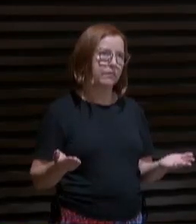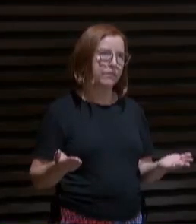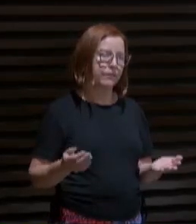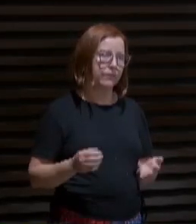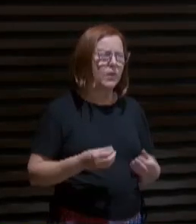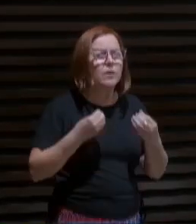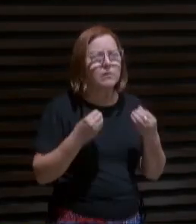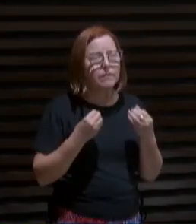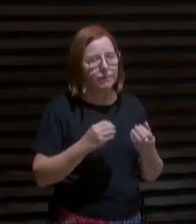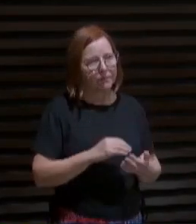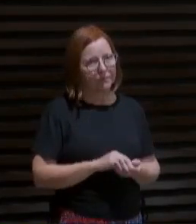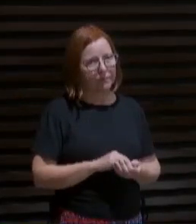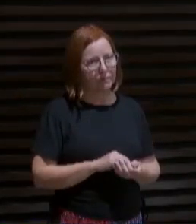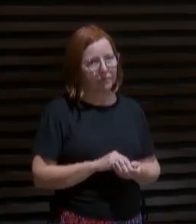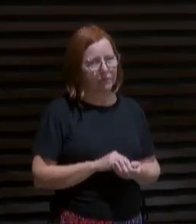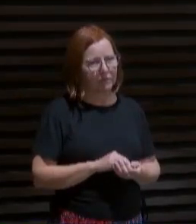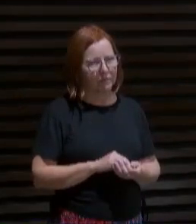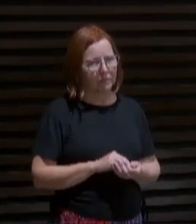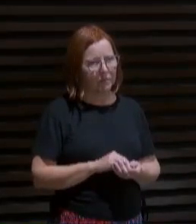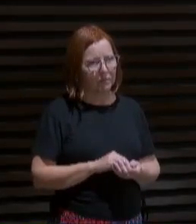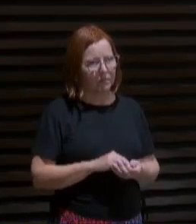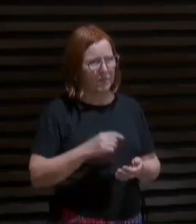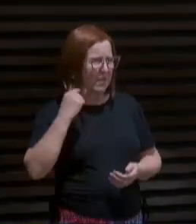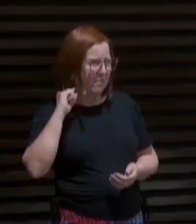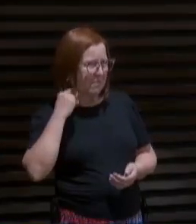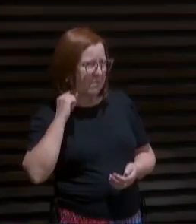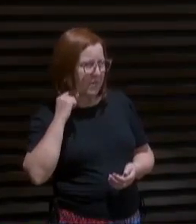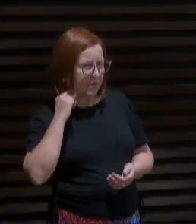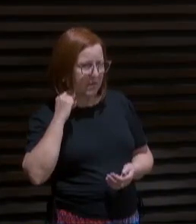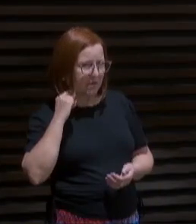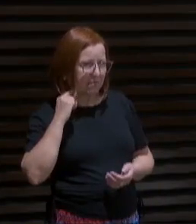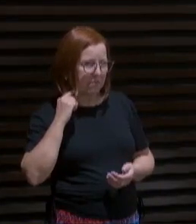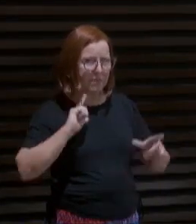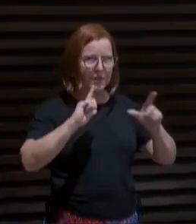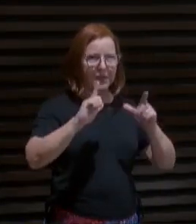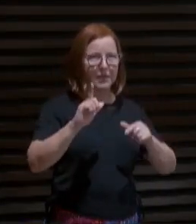Como? A podridão saprófaga da Rede Globo.